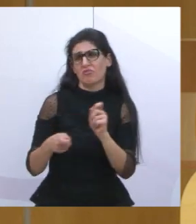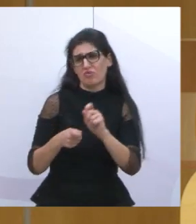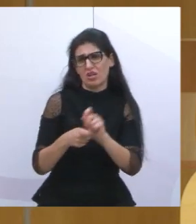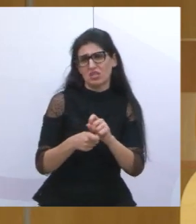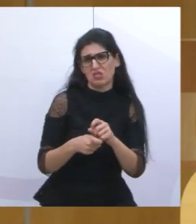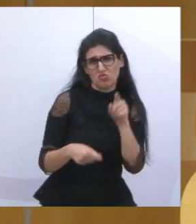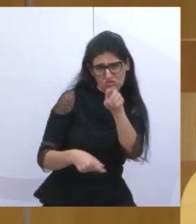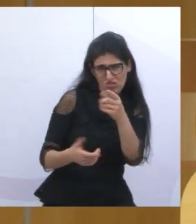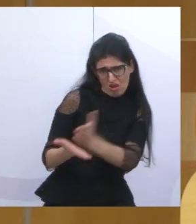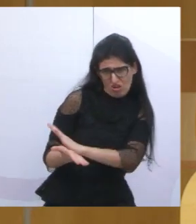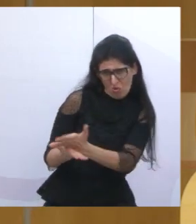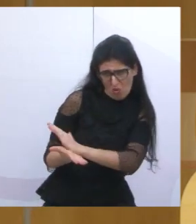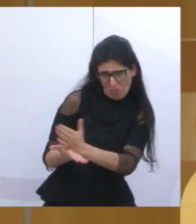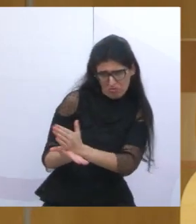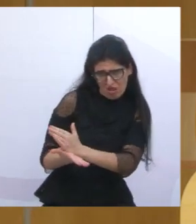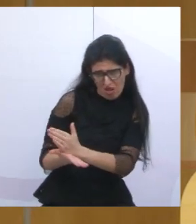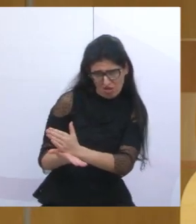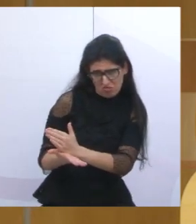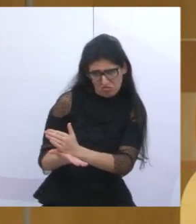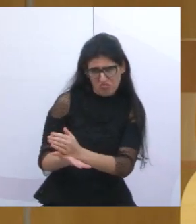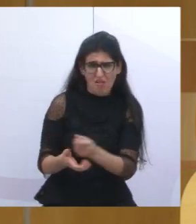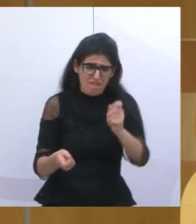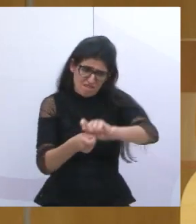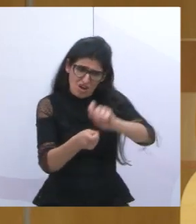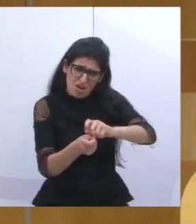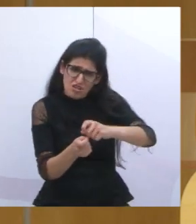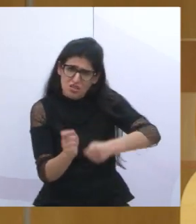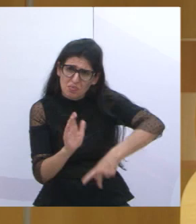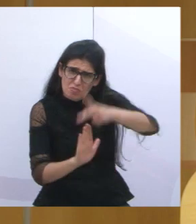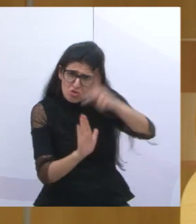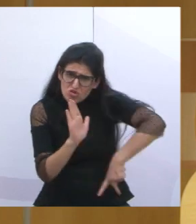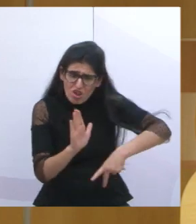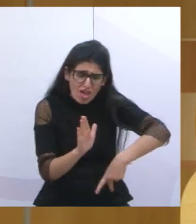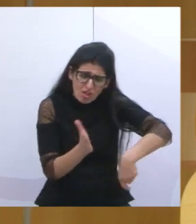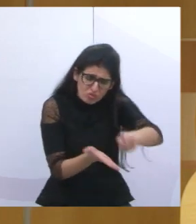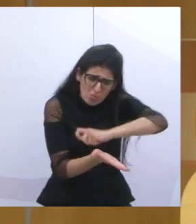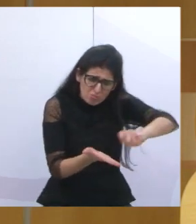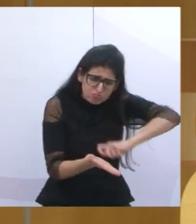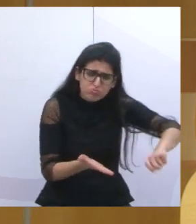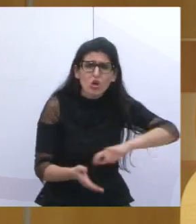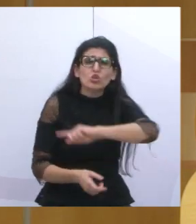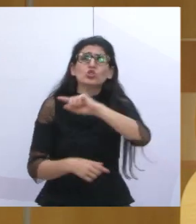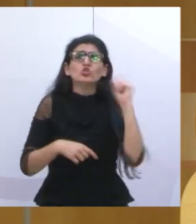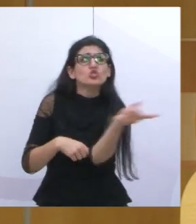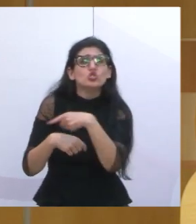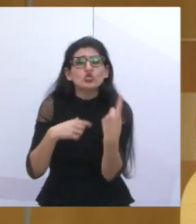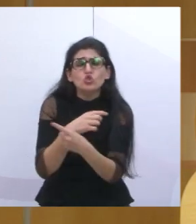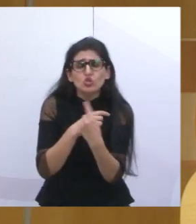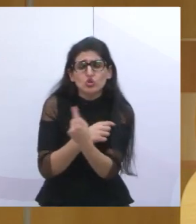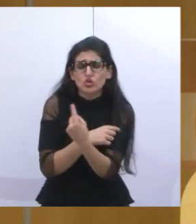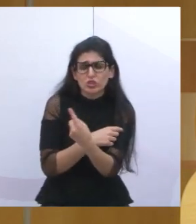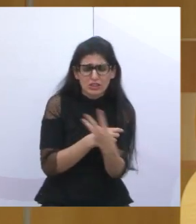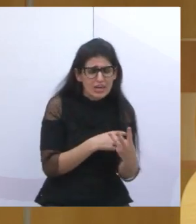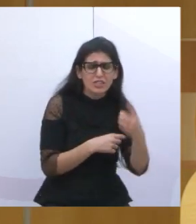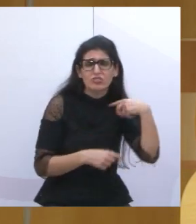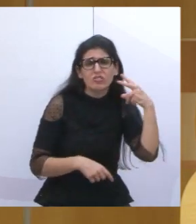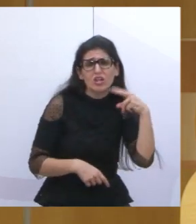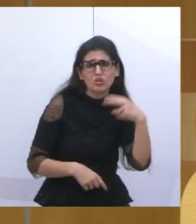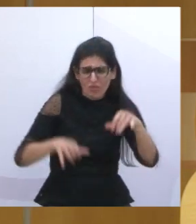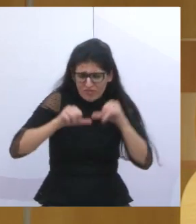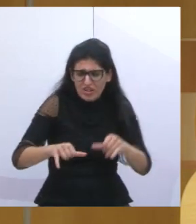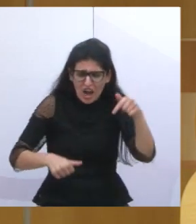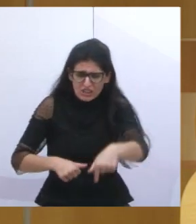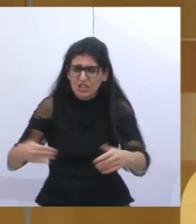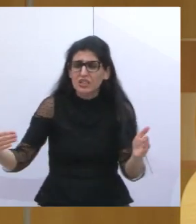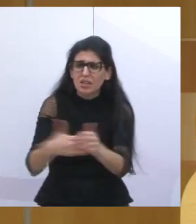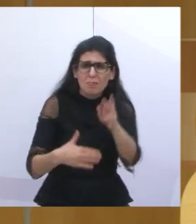está incomodado, que faça um projeto e que tem que manter todos os vereadores na plenária. Né? Eu acho que é isso que eu faço, né? Eu fui embora, já justifiquei, a minha filha